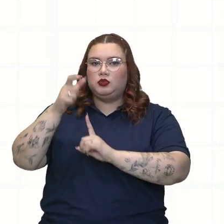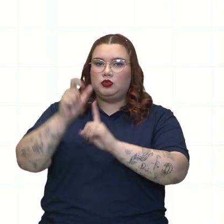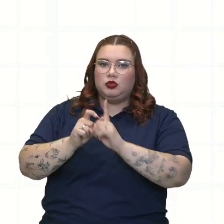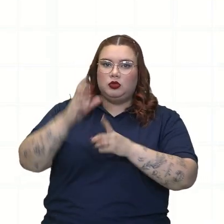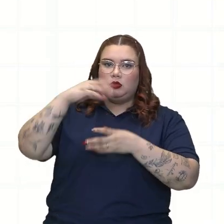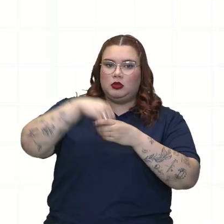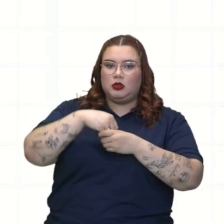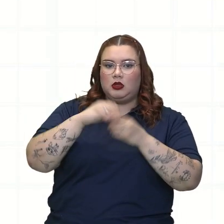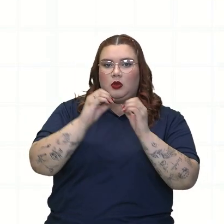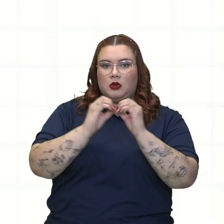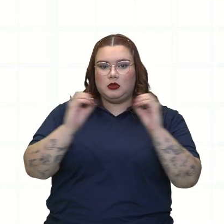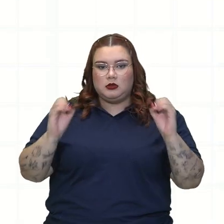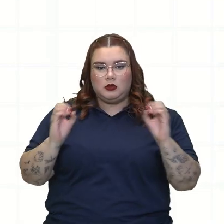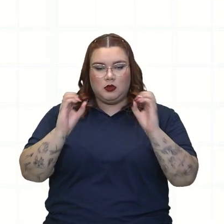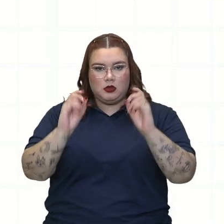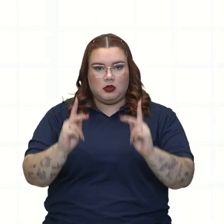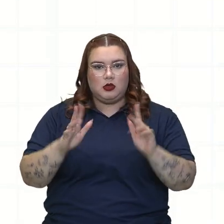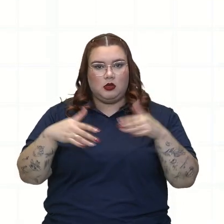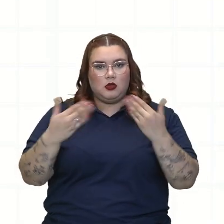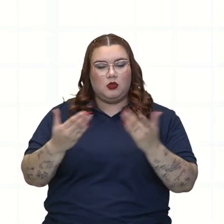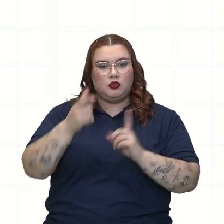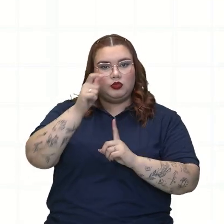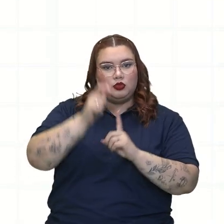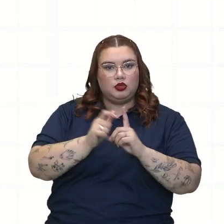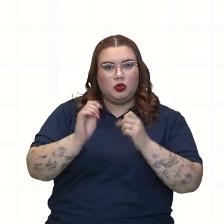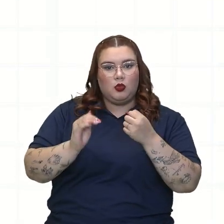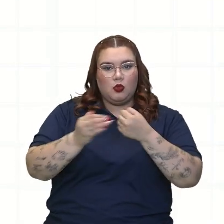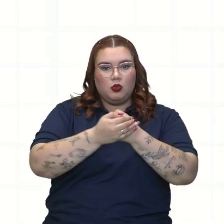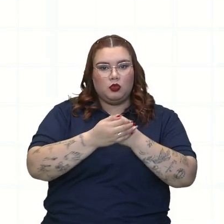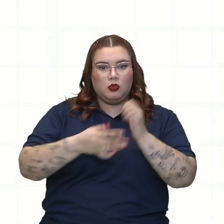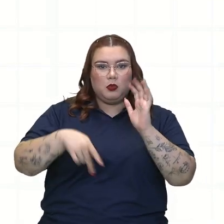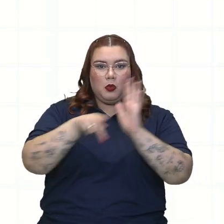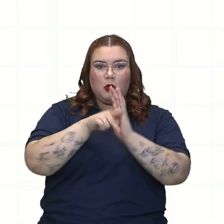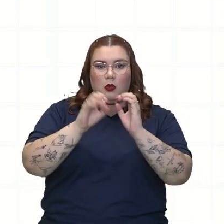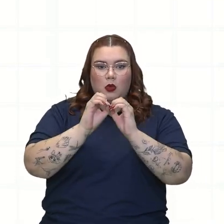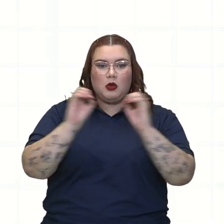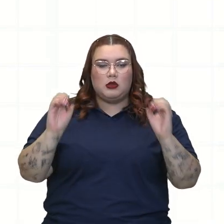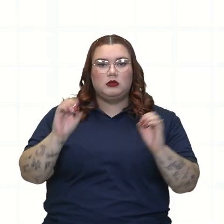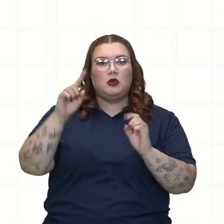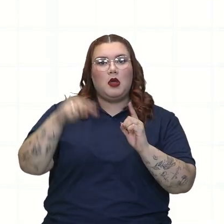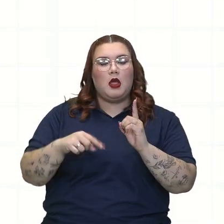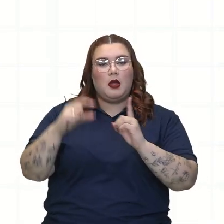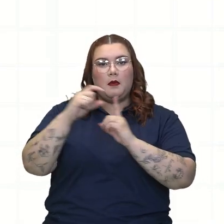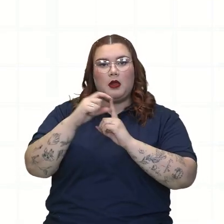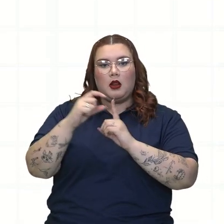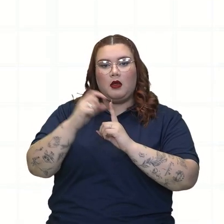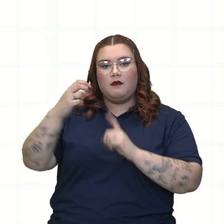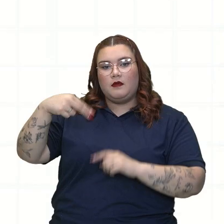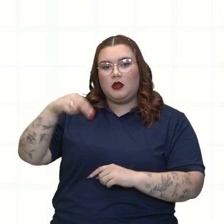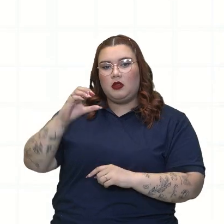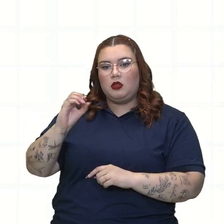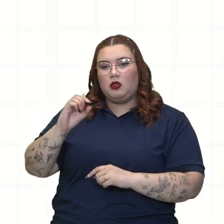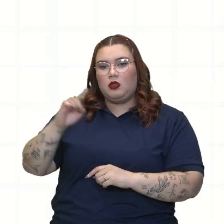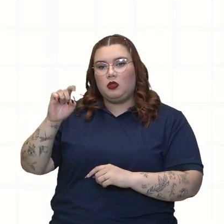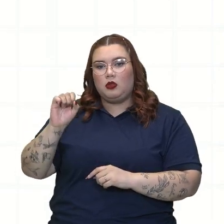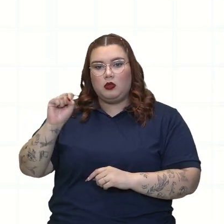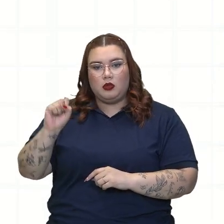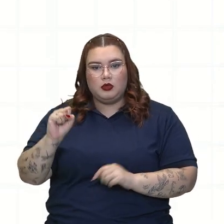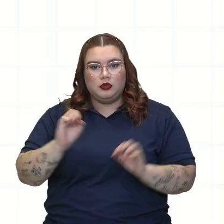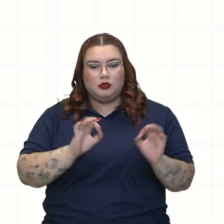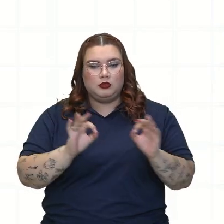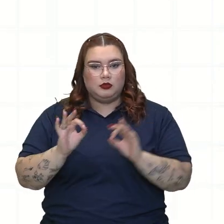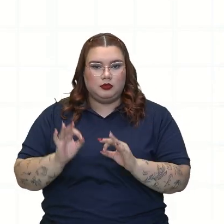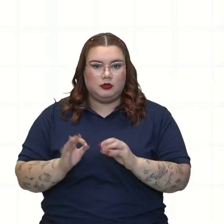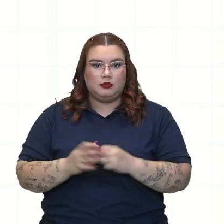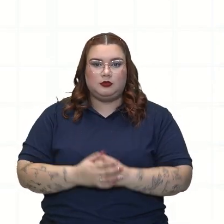oculto, nós, né? Nós. Mas ele está oculto, tá? Como ele está oculto, né? Eu não vou